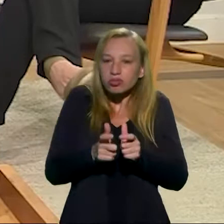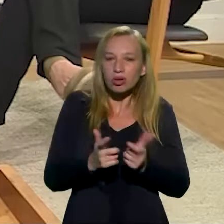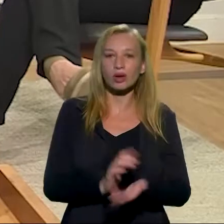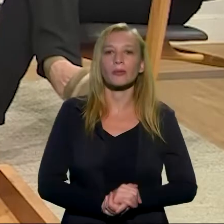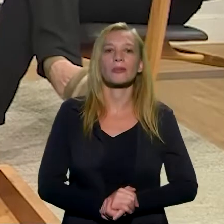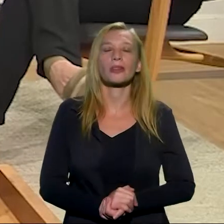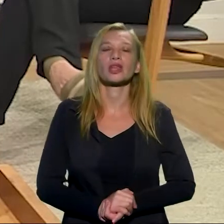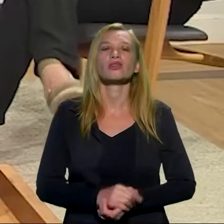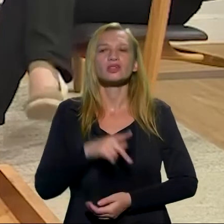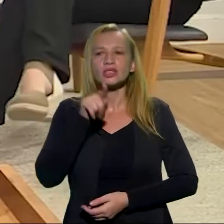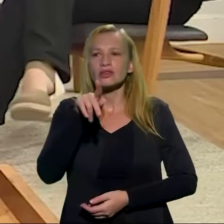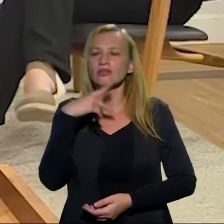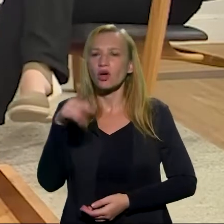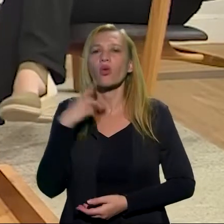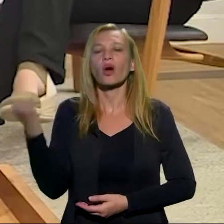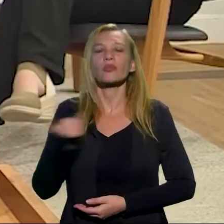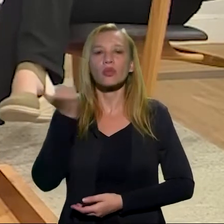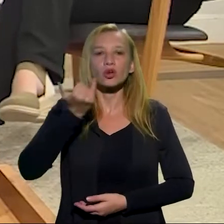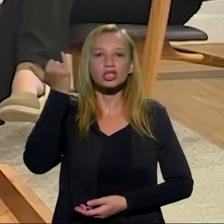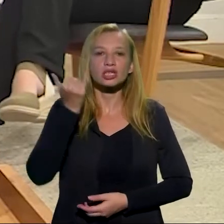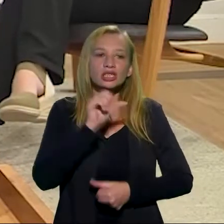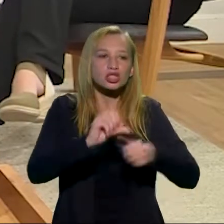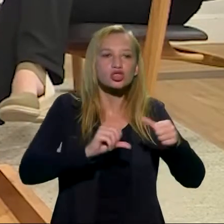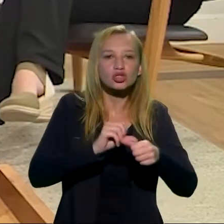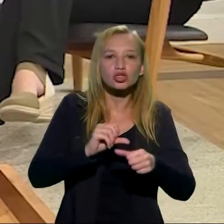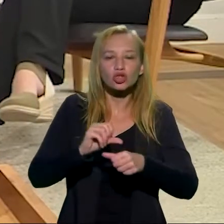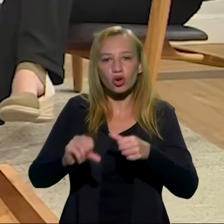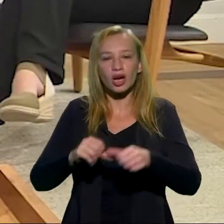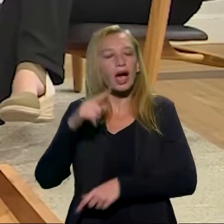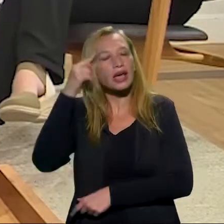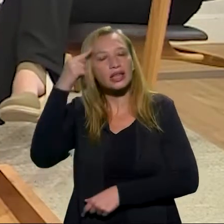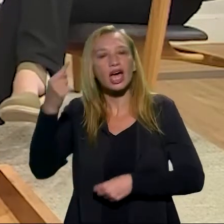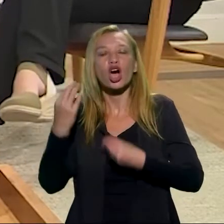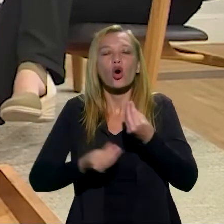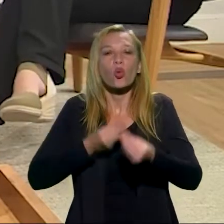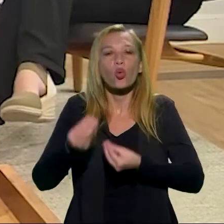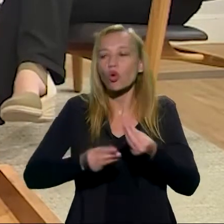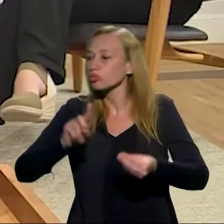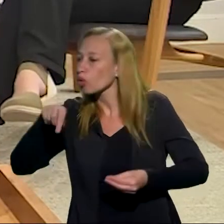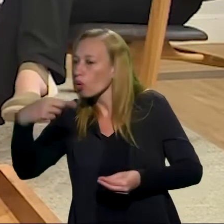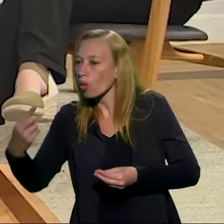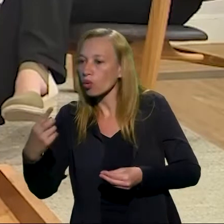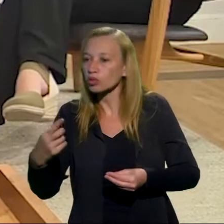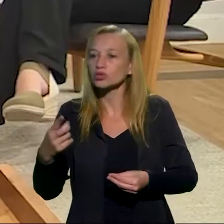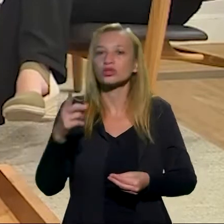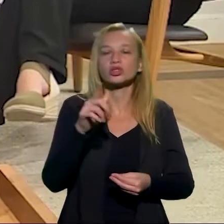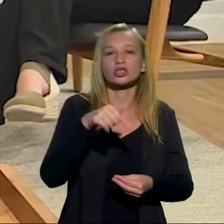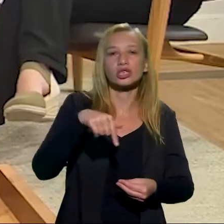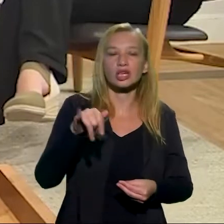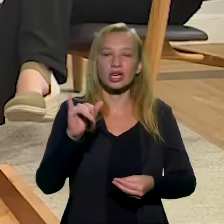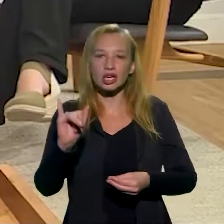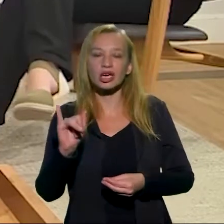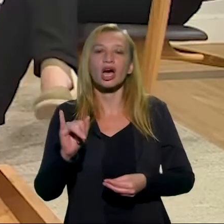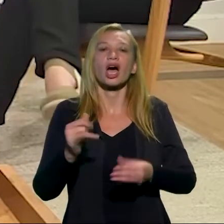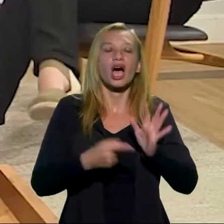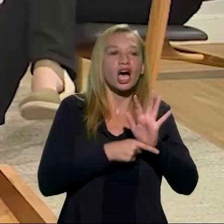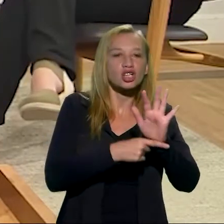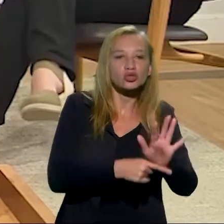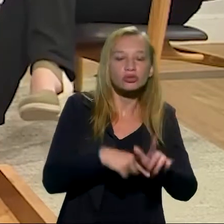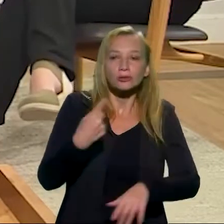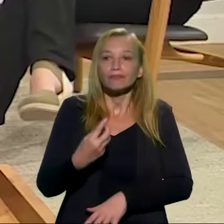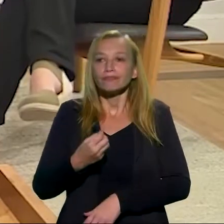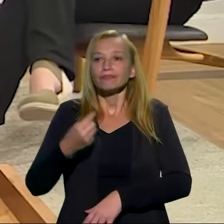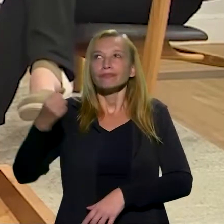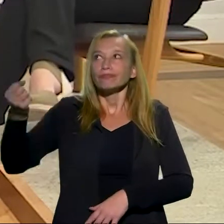tamanho. Você citou a importância de trocar ideias, né? De como outros cases ajudam a inspirar